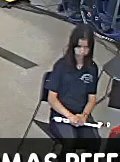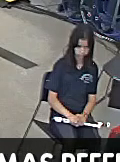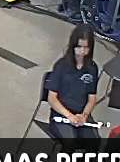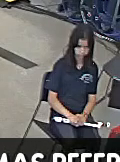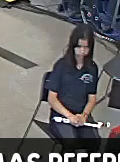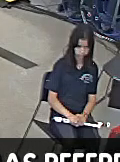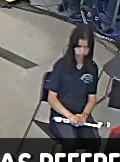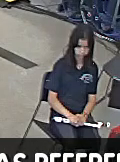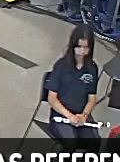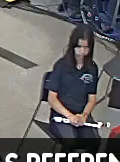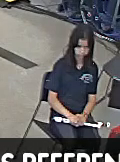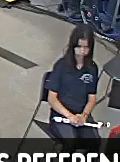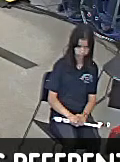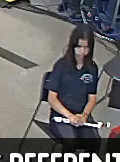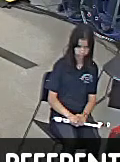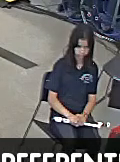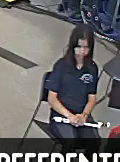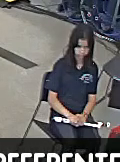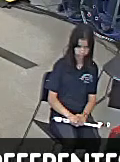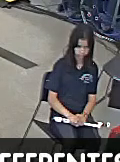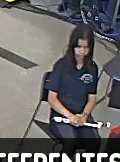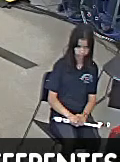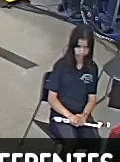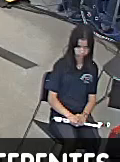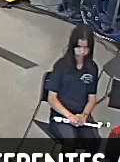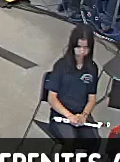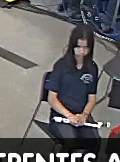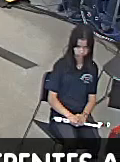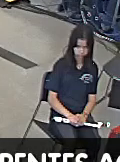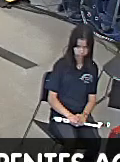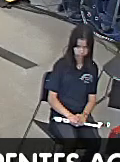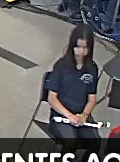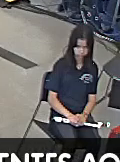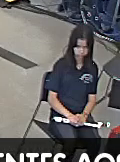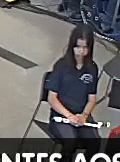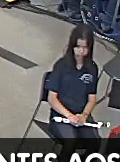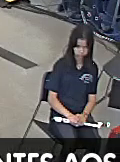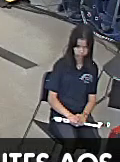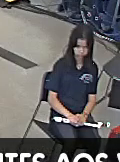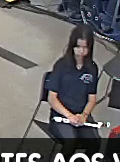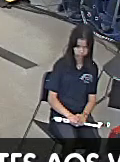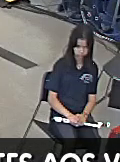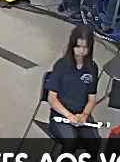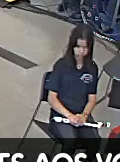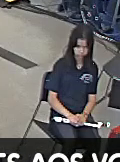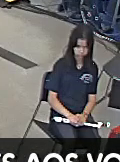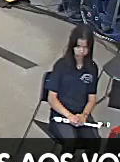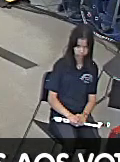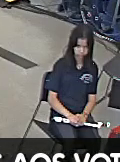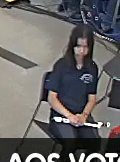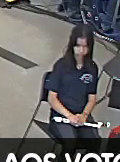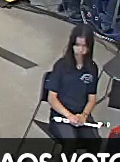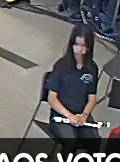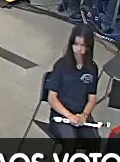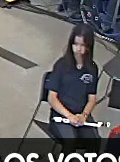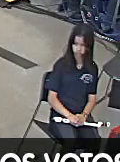pobres, periféricos, né? E o trabalho delas é voltado especialmente